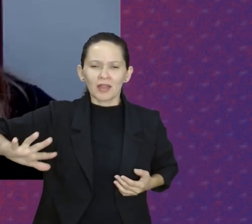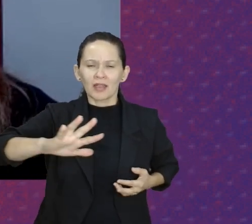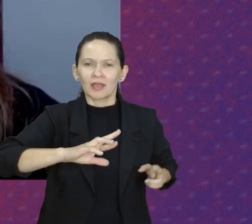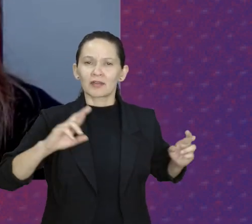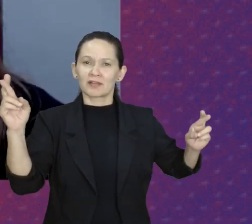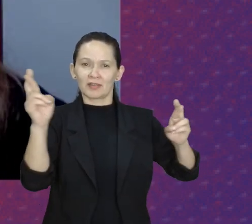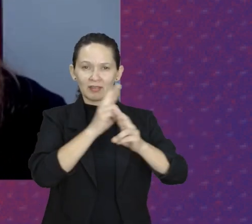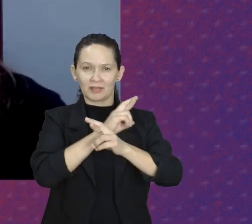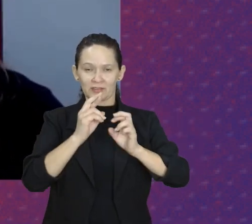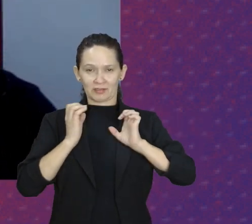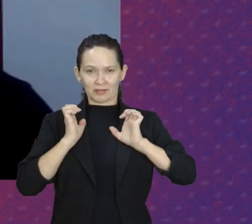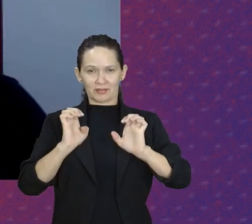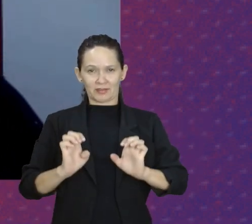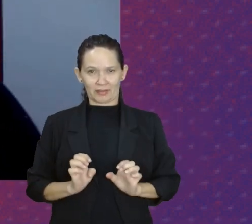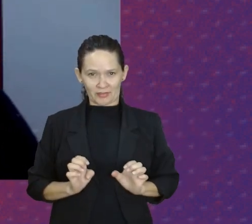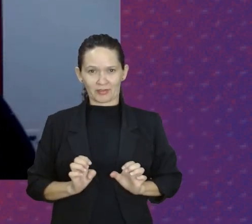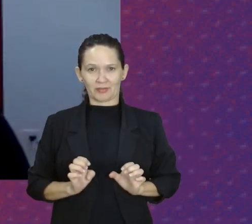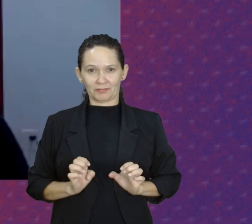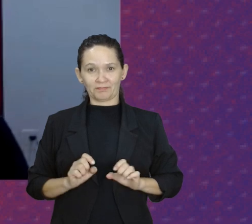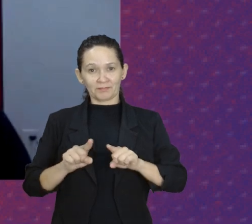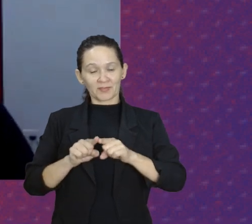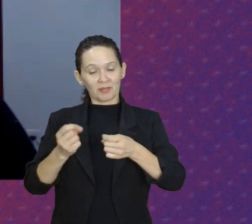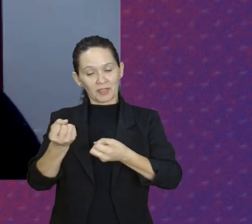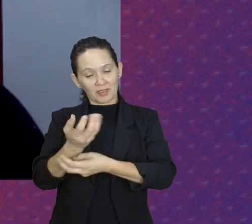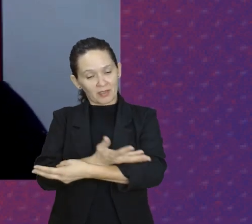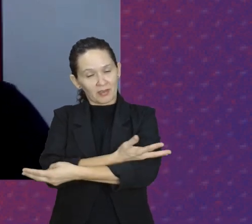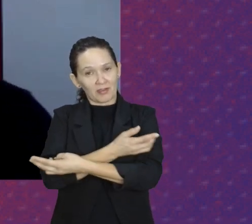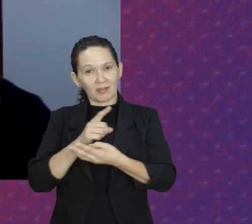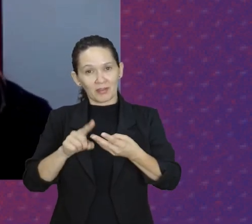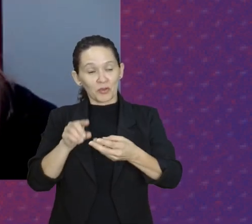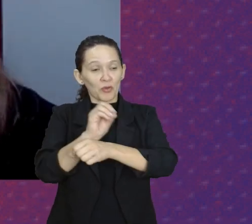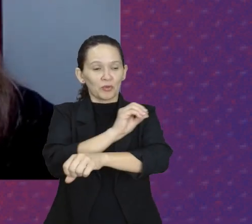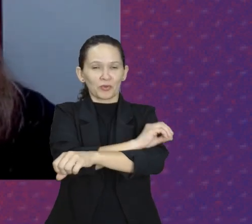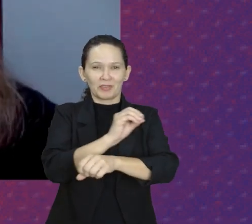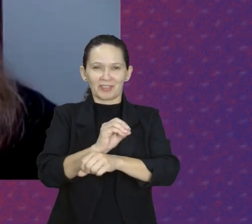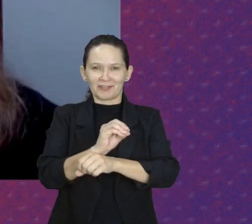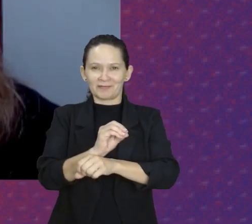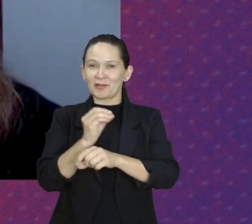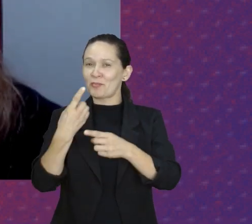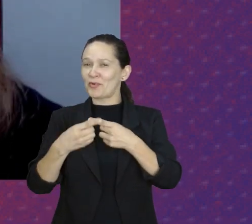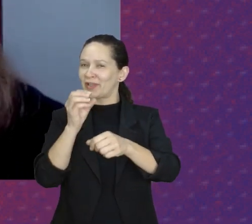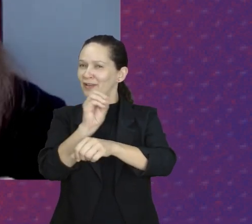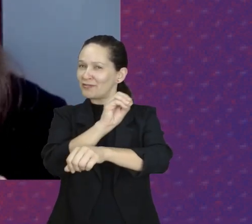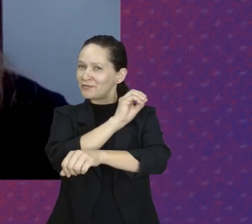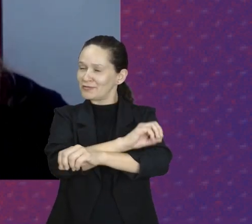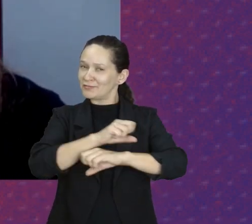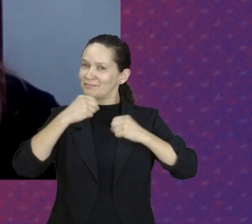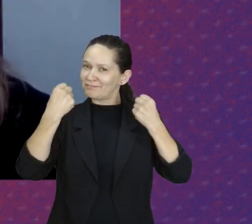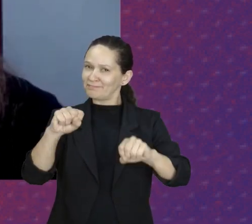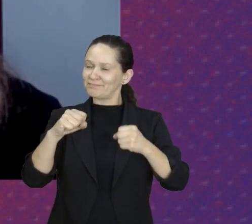relacionais, éticas, emocionais do cuidado, porque o cuidado ele requer,